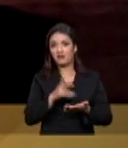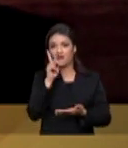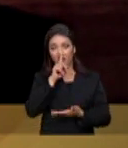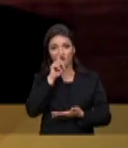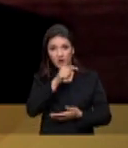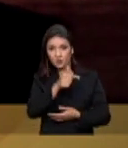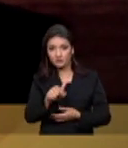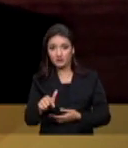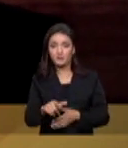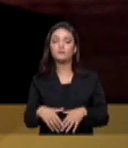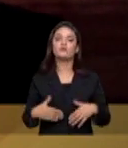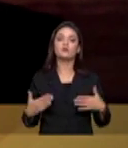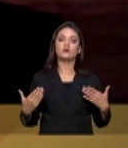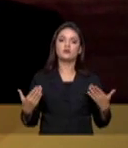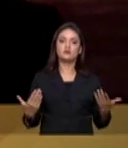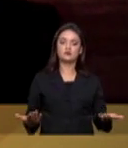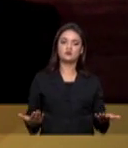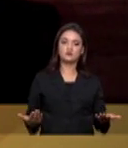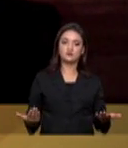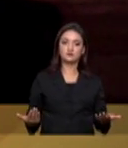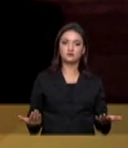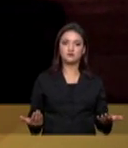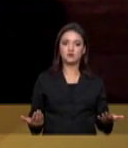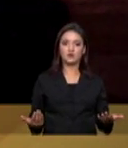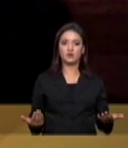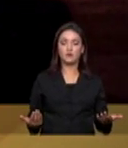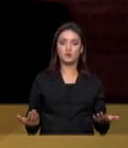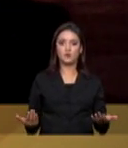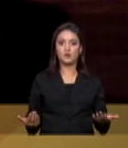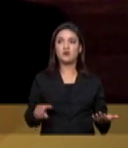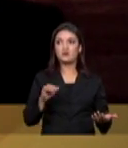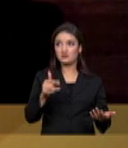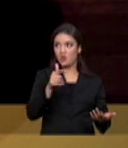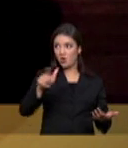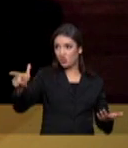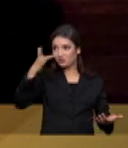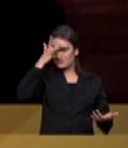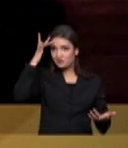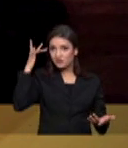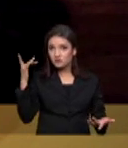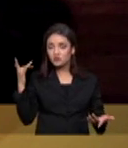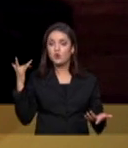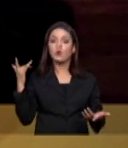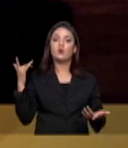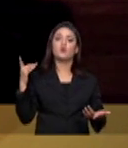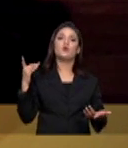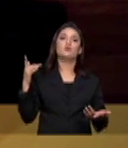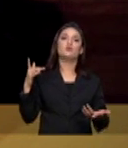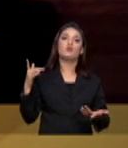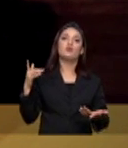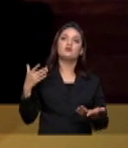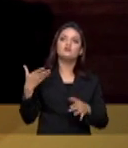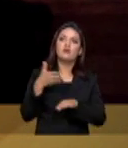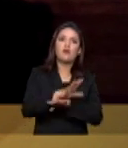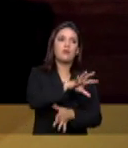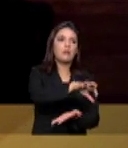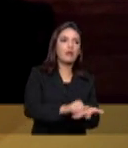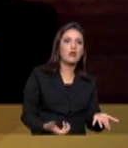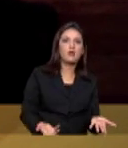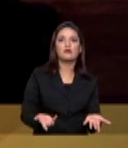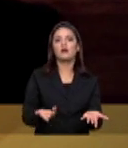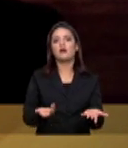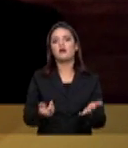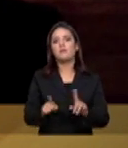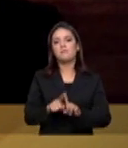simples apropriação dessas terras por parte de particular incentivado não pelos entes públicos